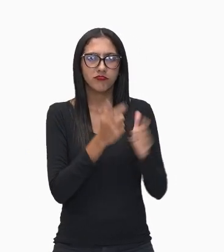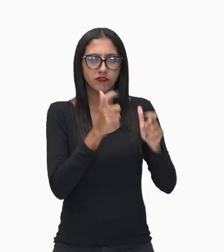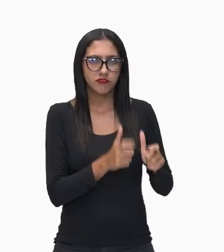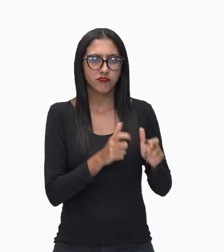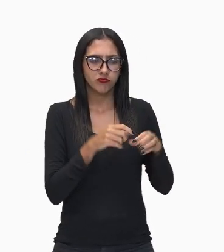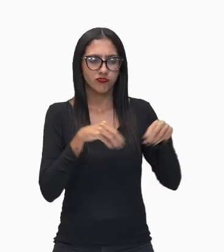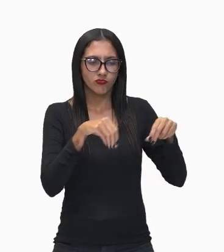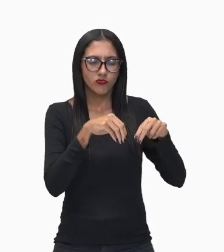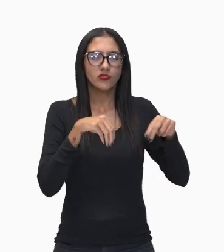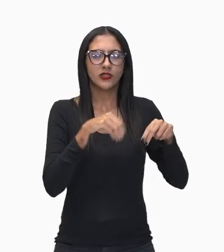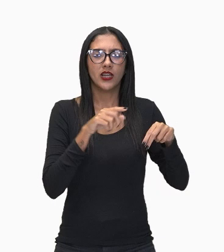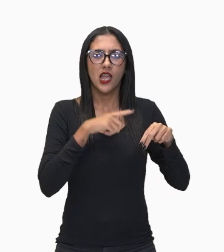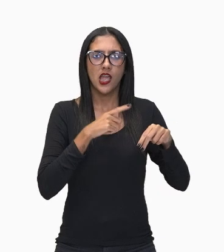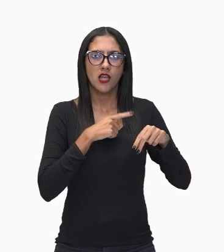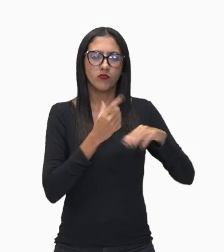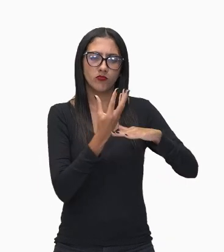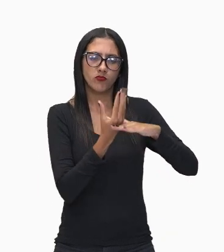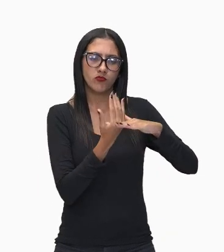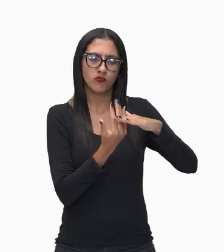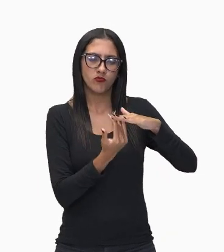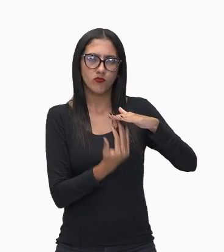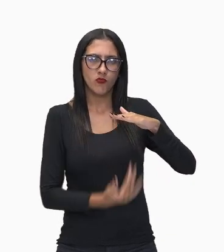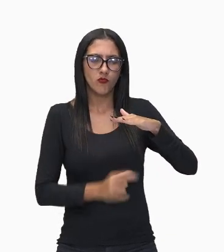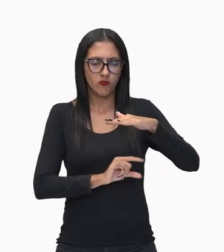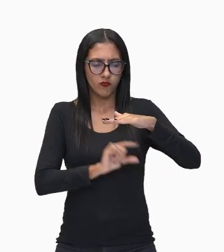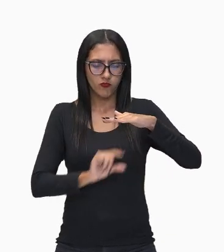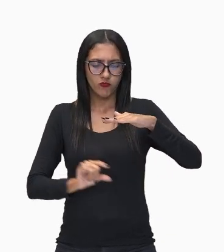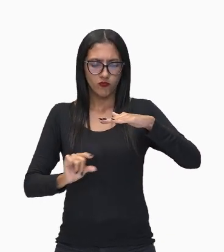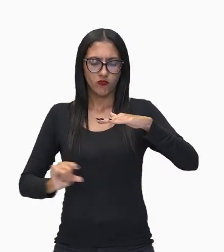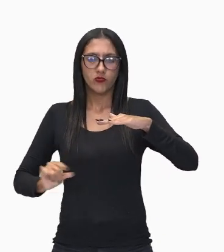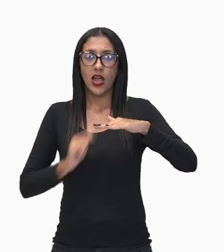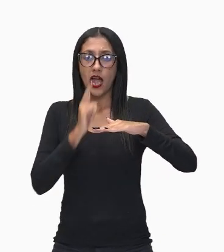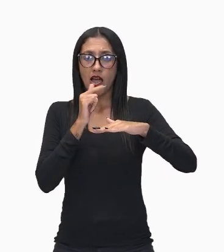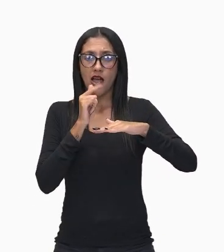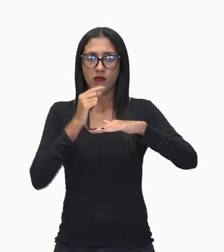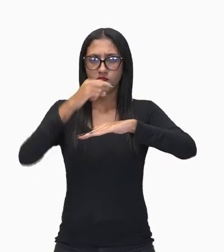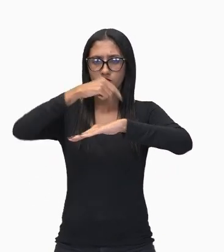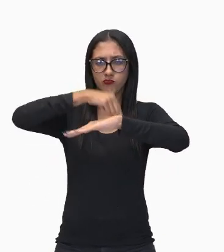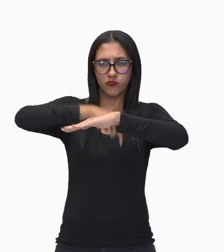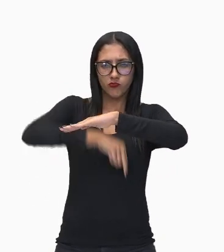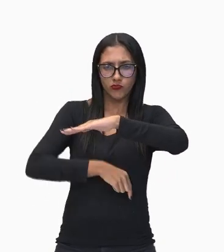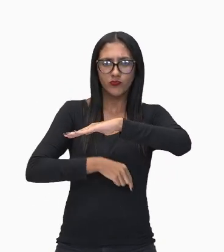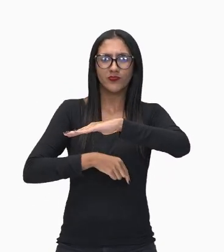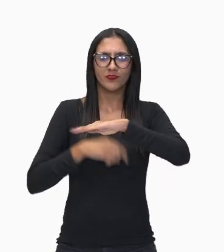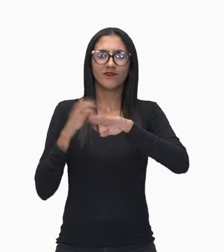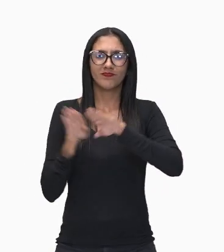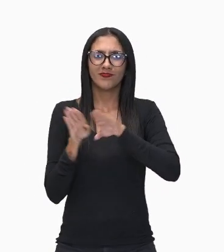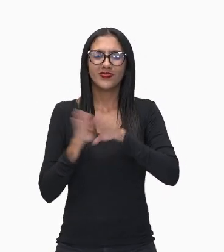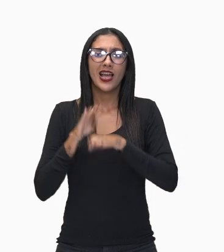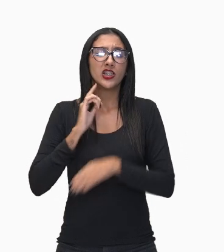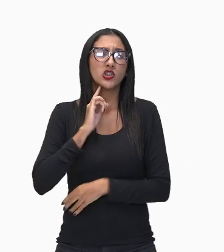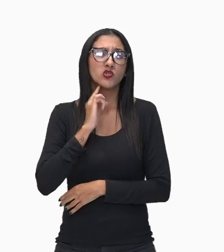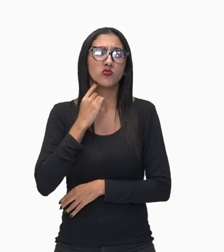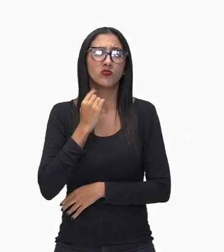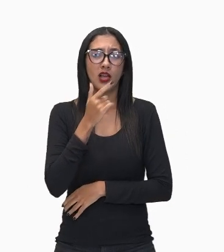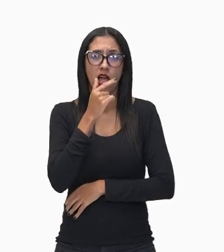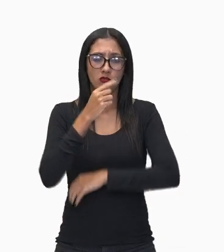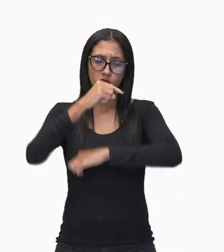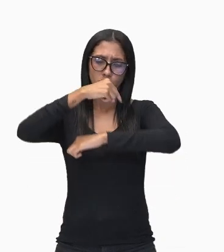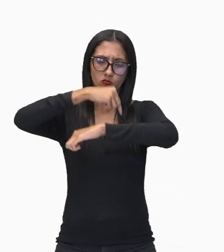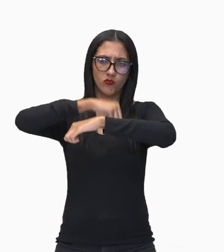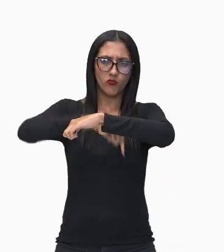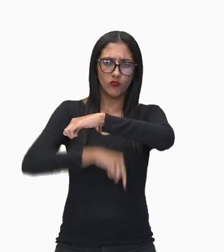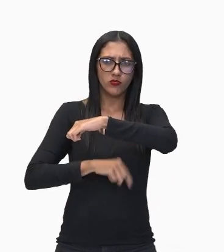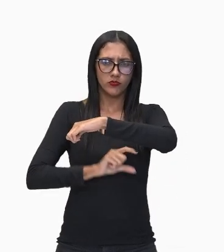solos e atingem os lençóis freáticos, acaba causando a poluição das águas subterrâneas, quando esses